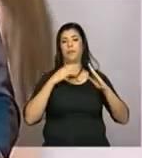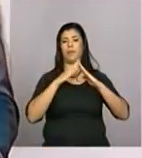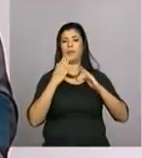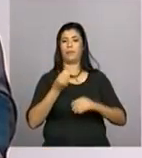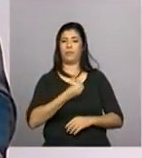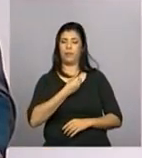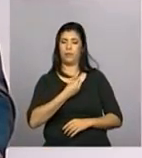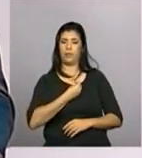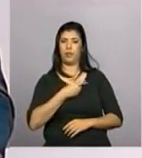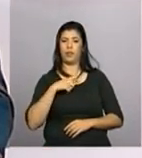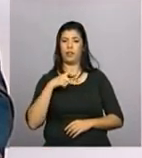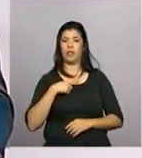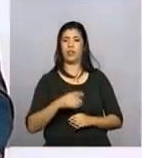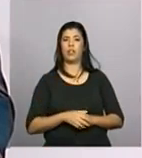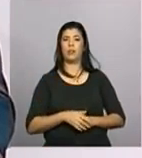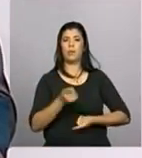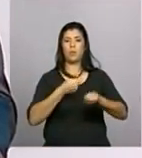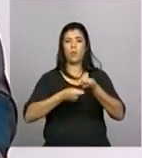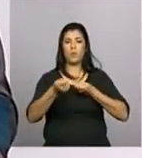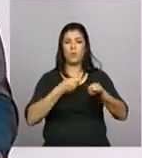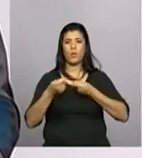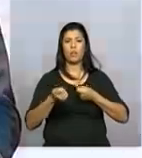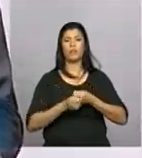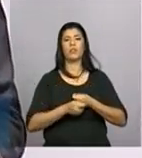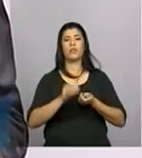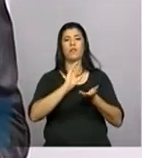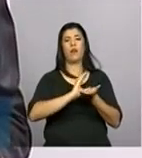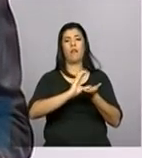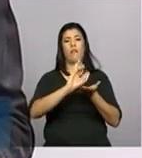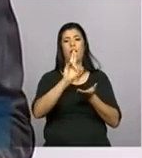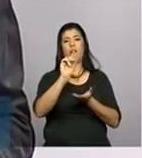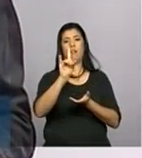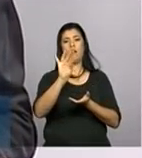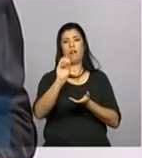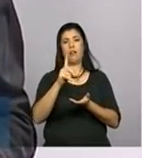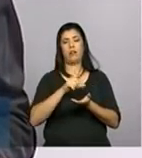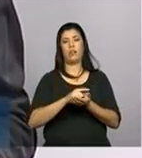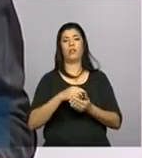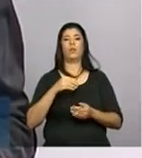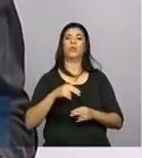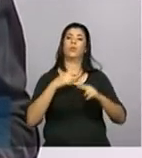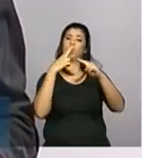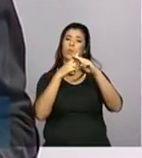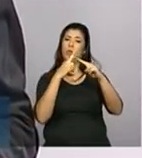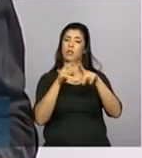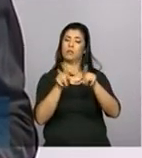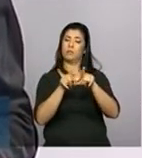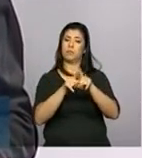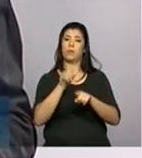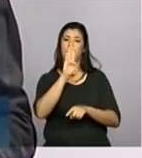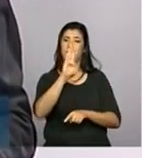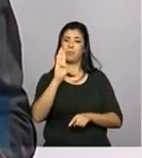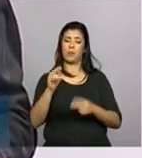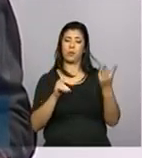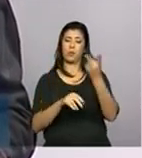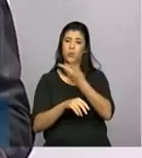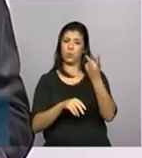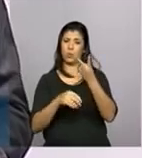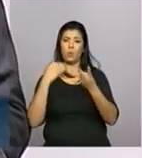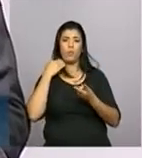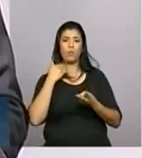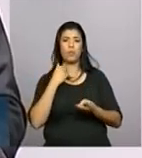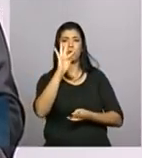para a sociedade brasileira através da Caixa do Banco do Brasil. Agradeço muito o apoio desses dois bancos